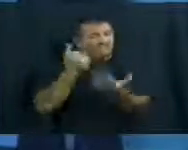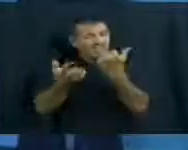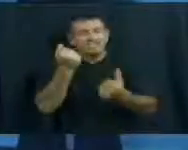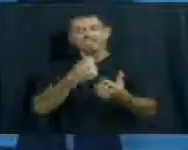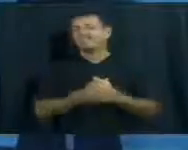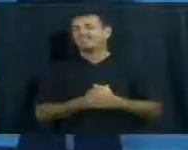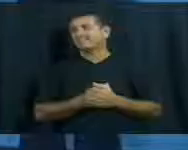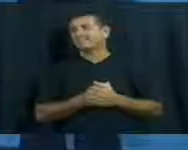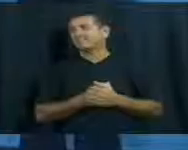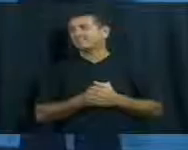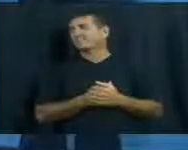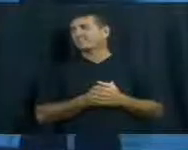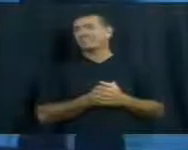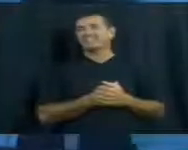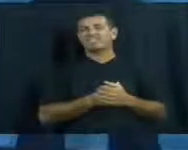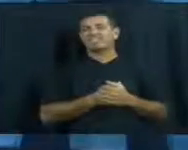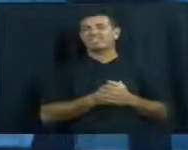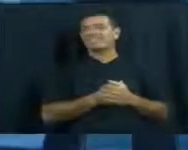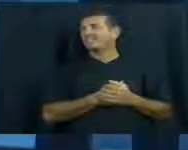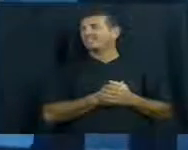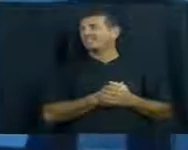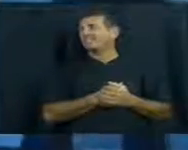Heitor!